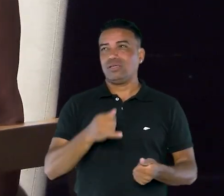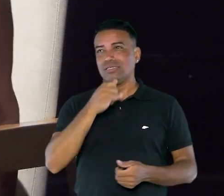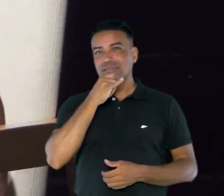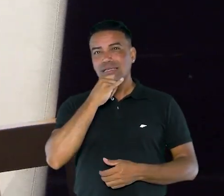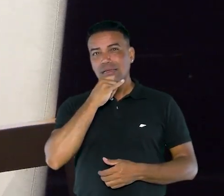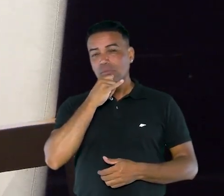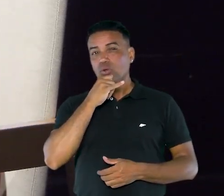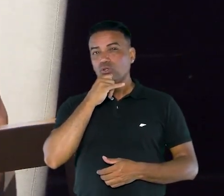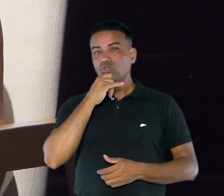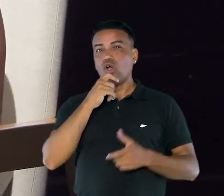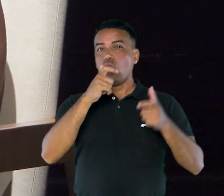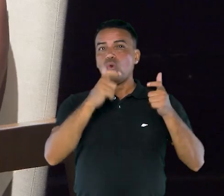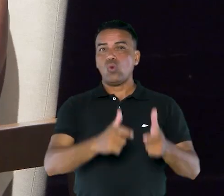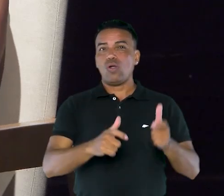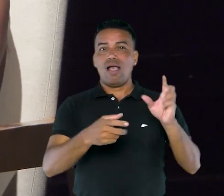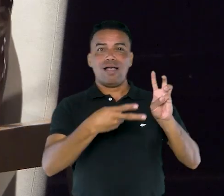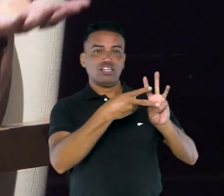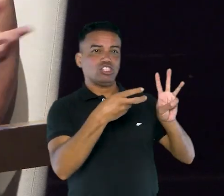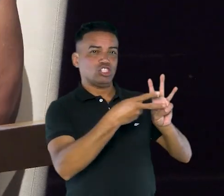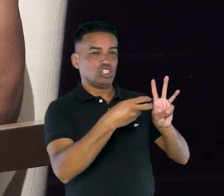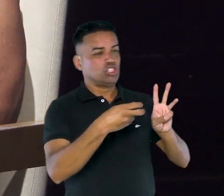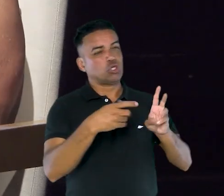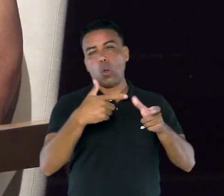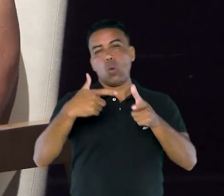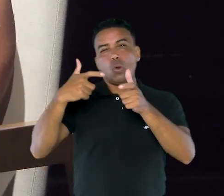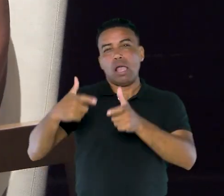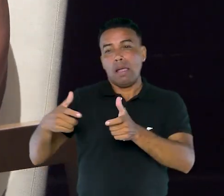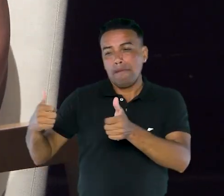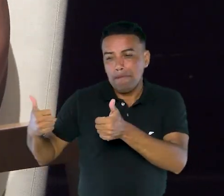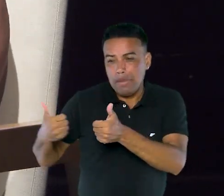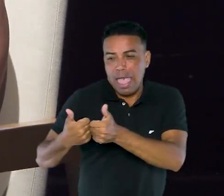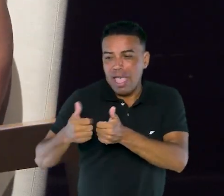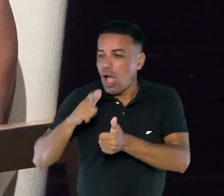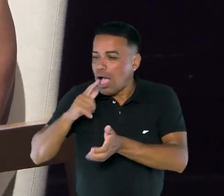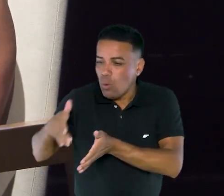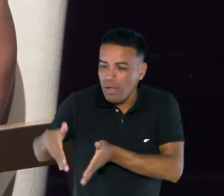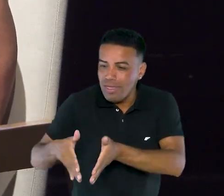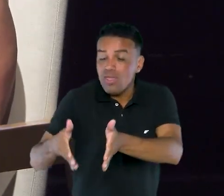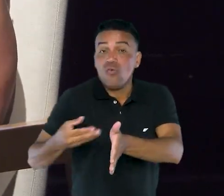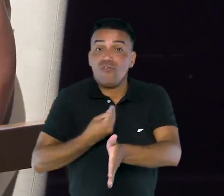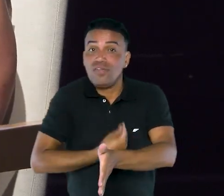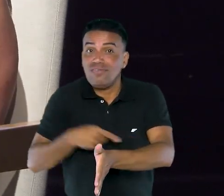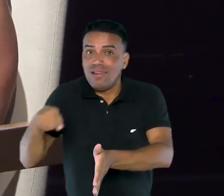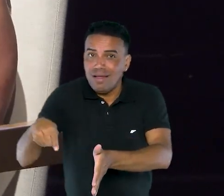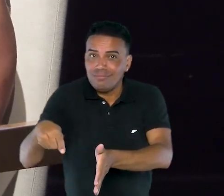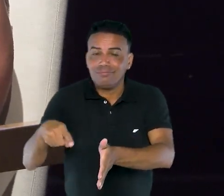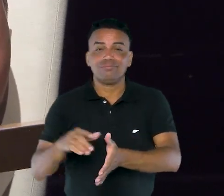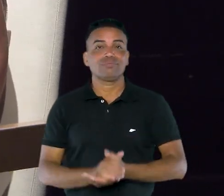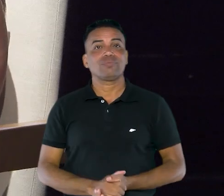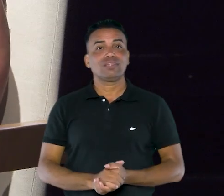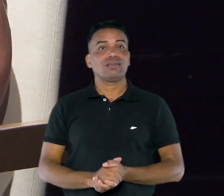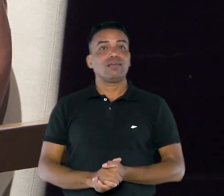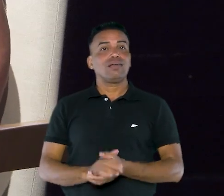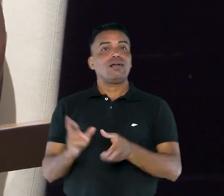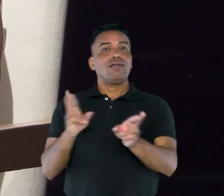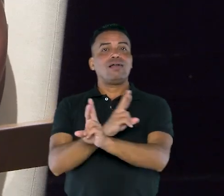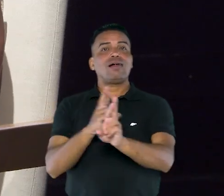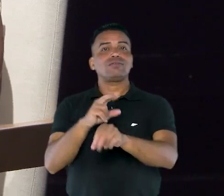não precisa ser só uma aldeia indígena, pode ser uma comunidade ribeirinha, você vê que a relação dessas pessoas com o tempo é